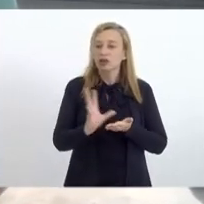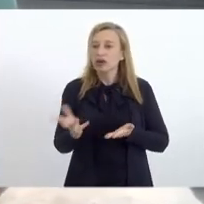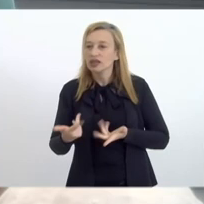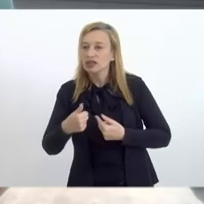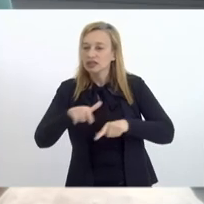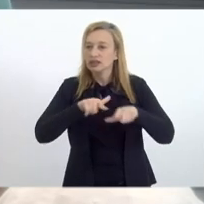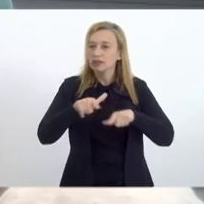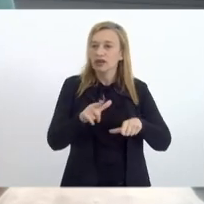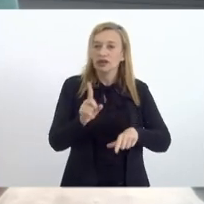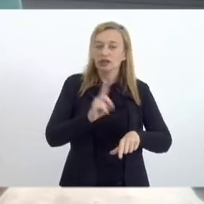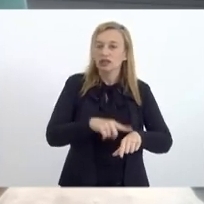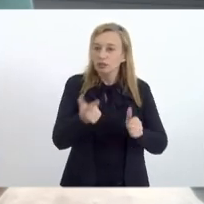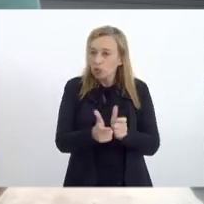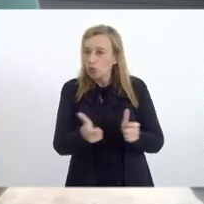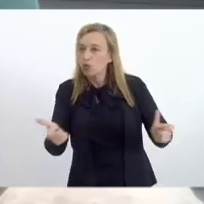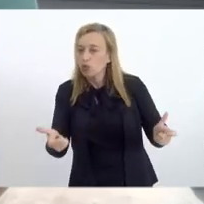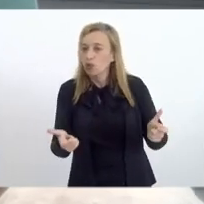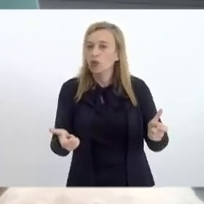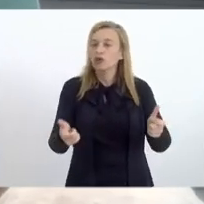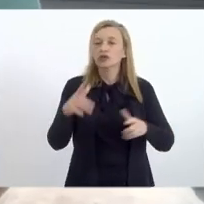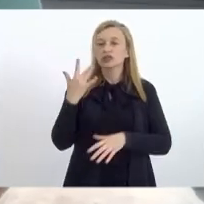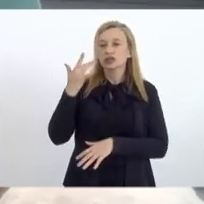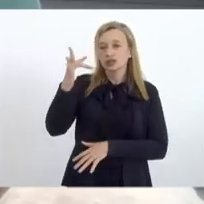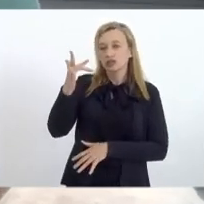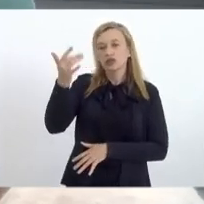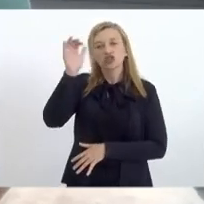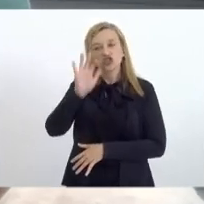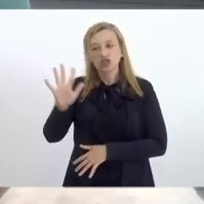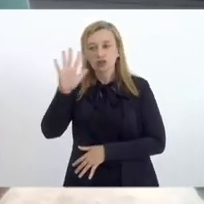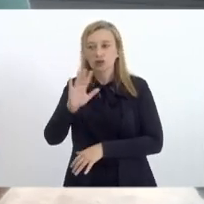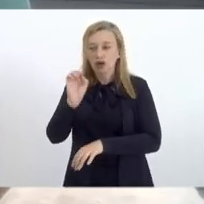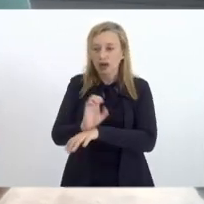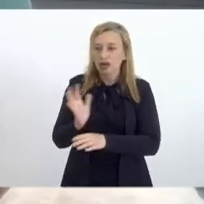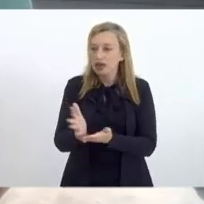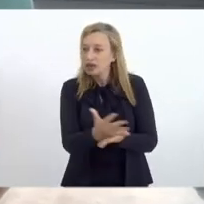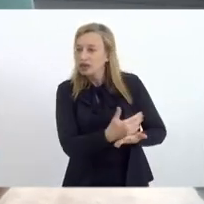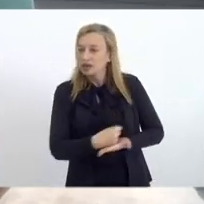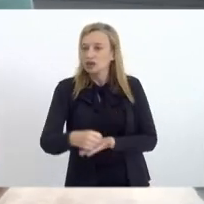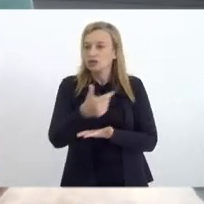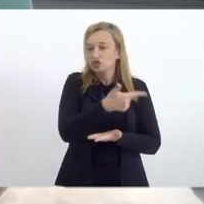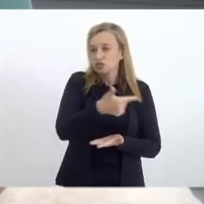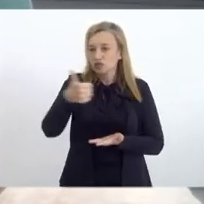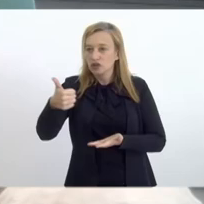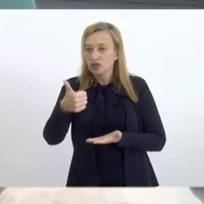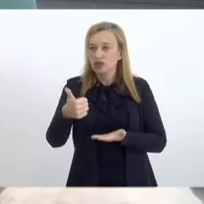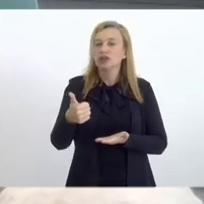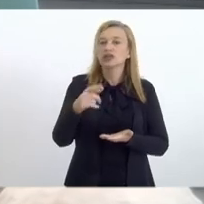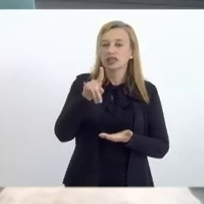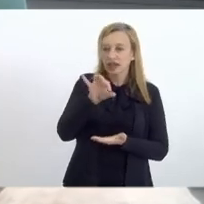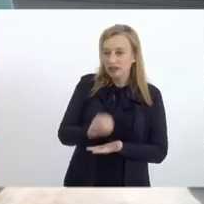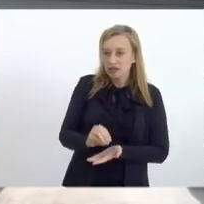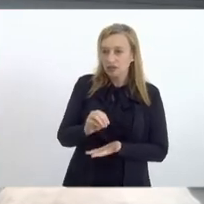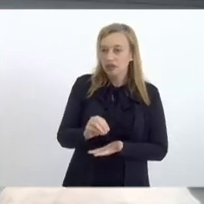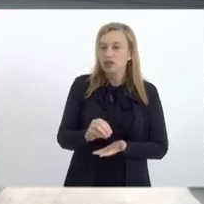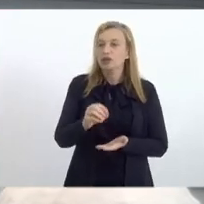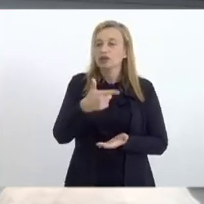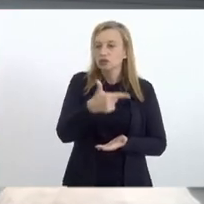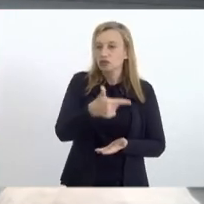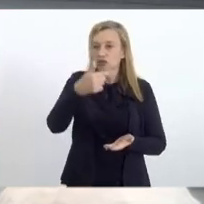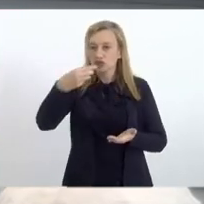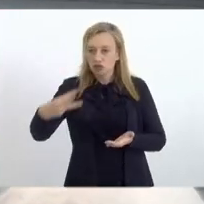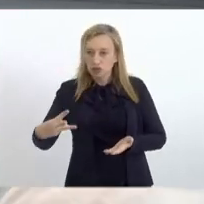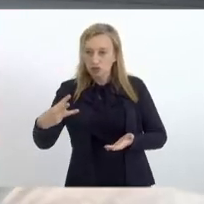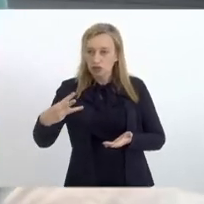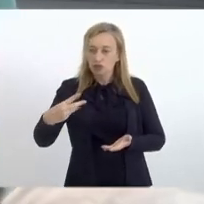no curto prazo, existe o benefício para o Tesouro Estadual. A arrecadação de 2021 e a redução do déficit orçamentário para 2022